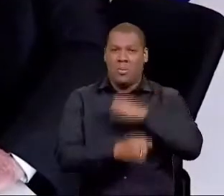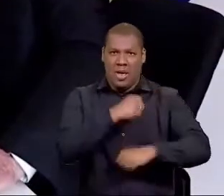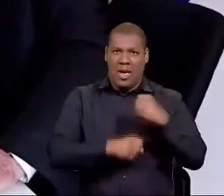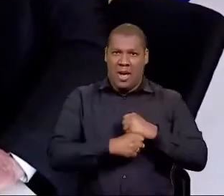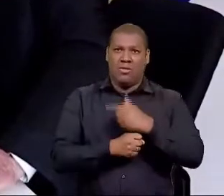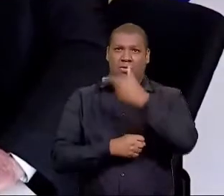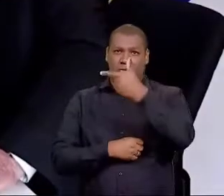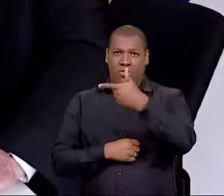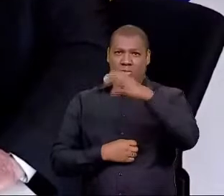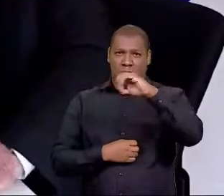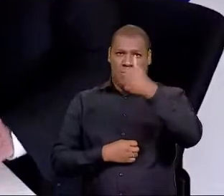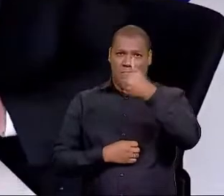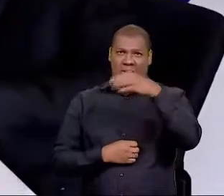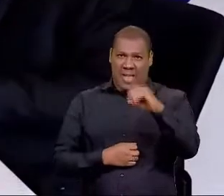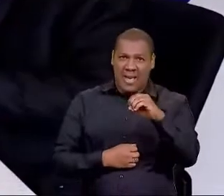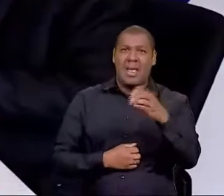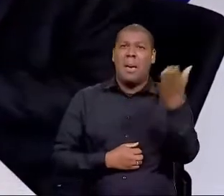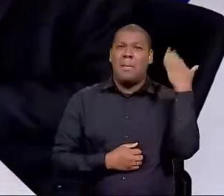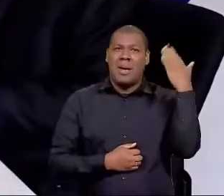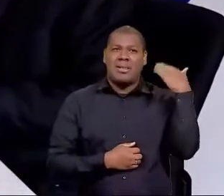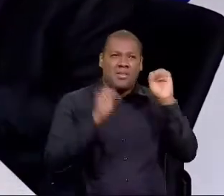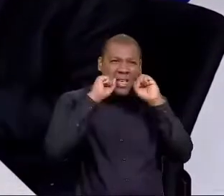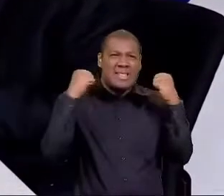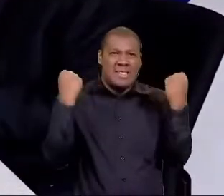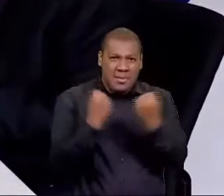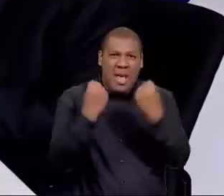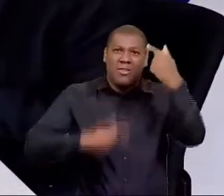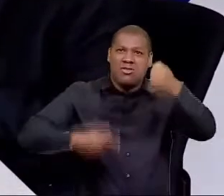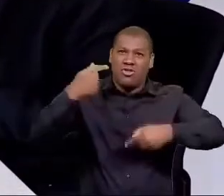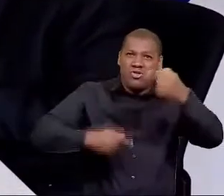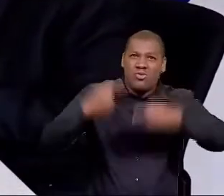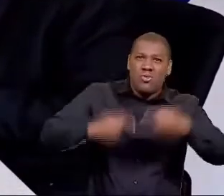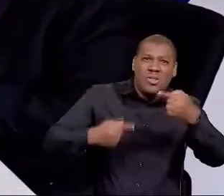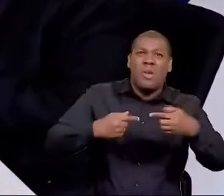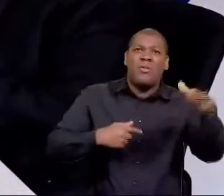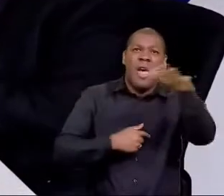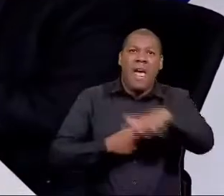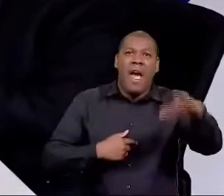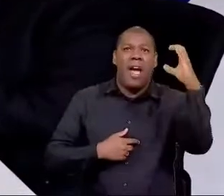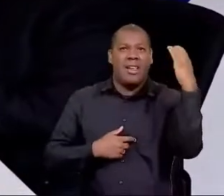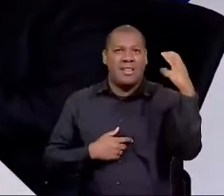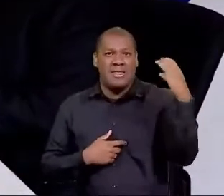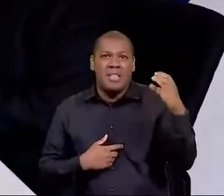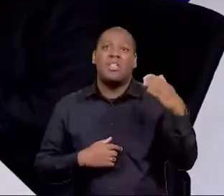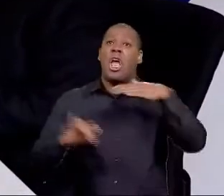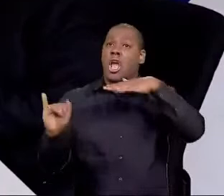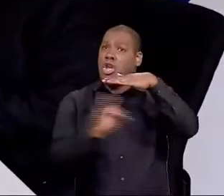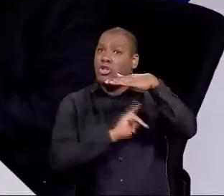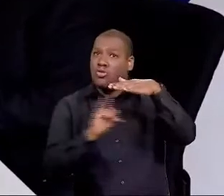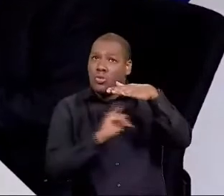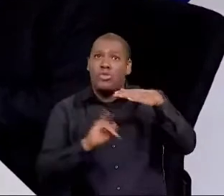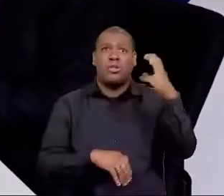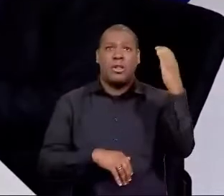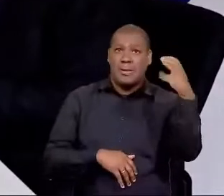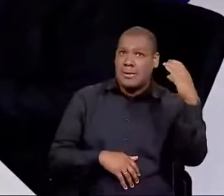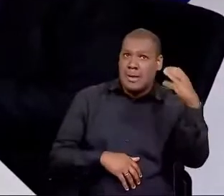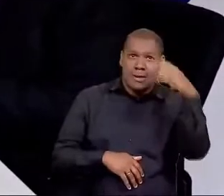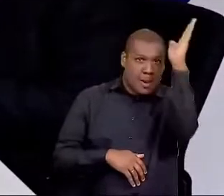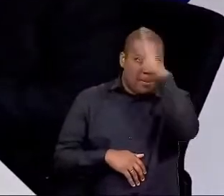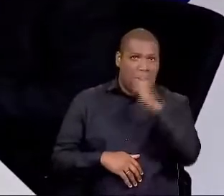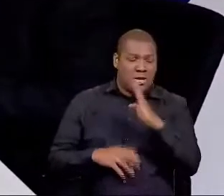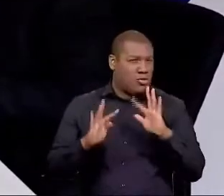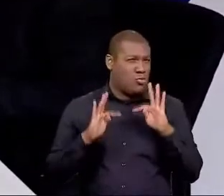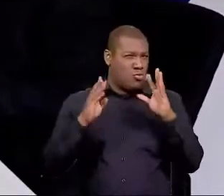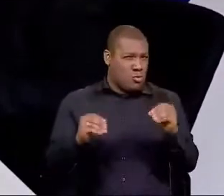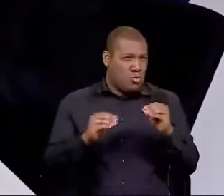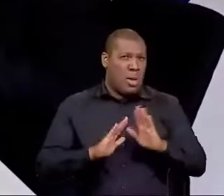que participaram todas as entidades de ciência do Brasil. E naquela época nós fomos muito elogiados porque nós conseguimos